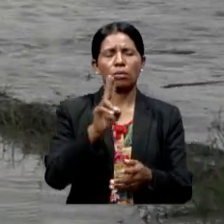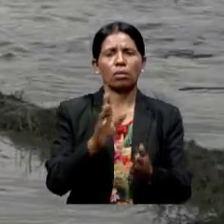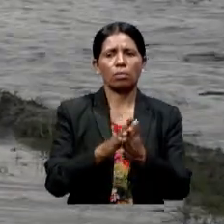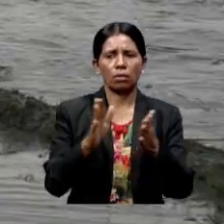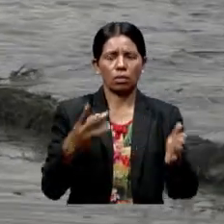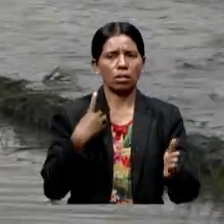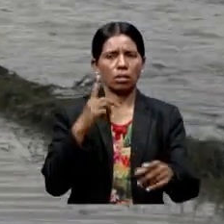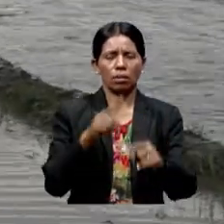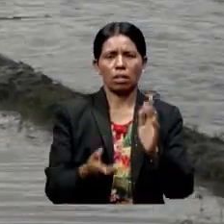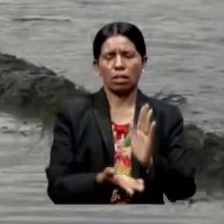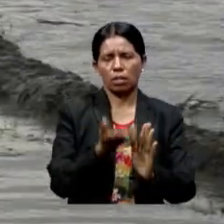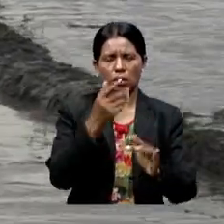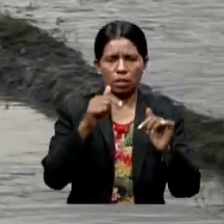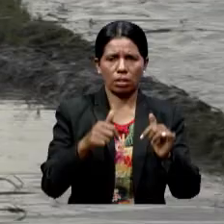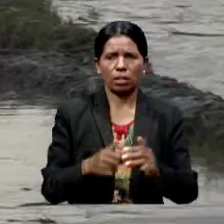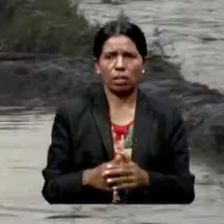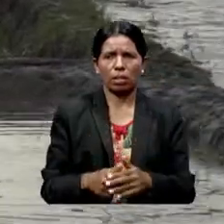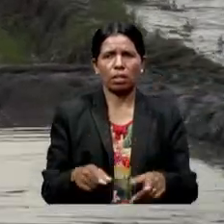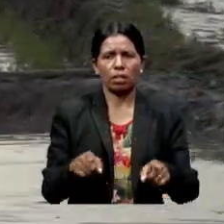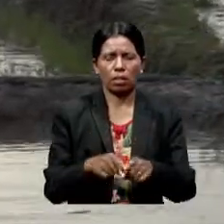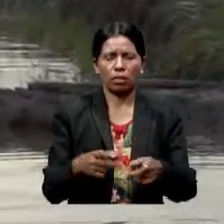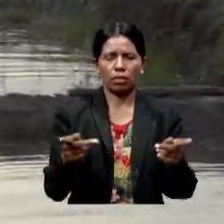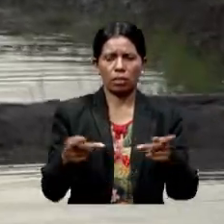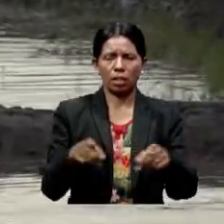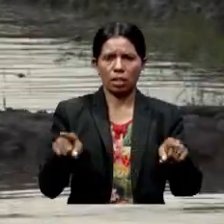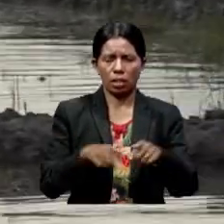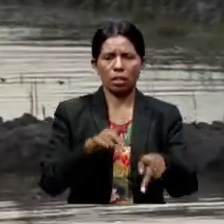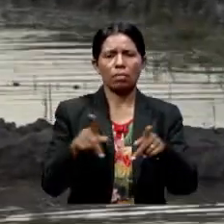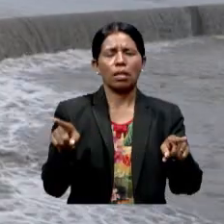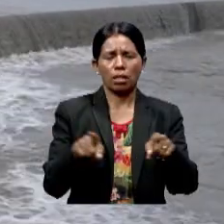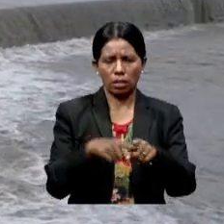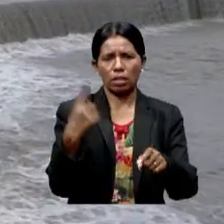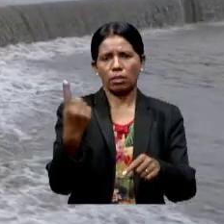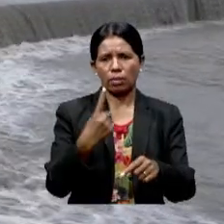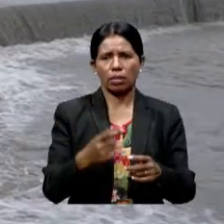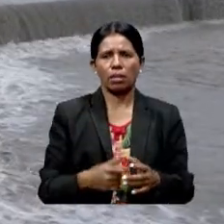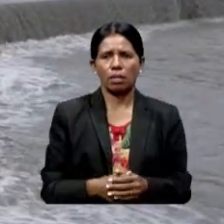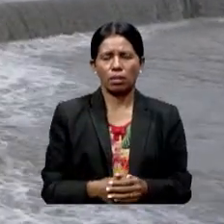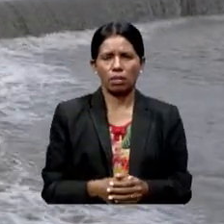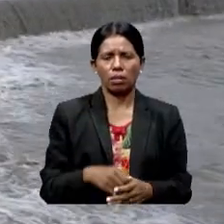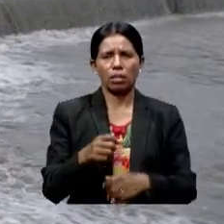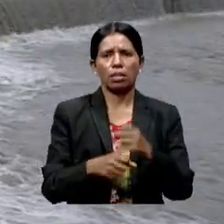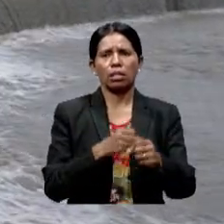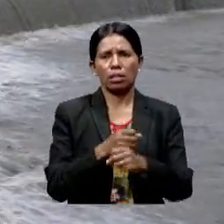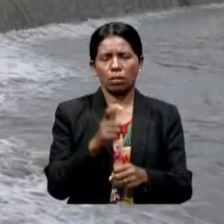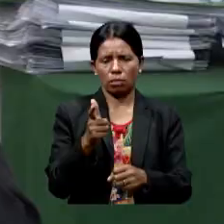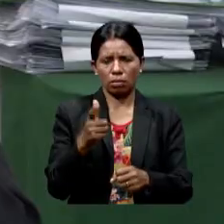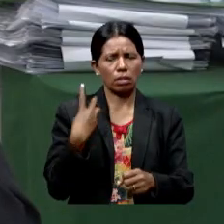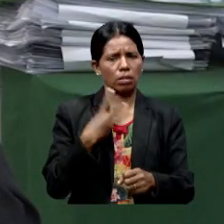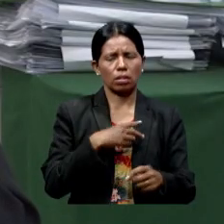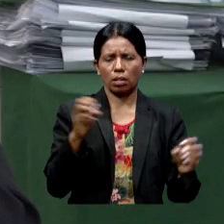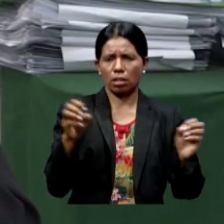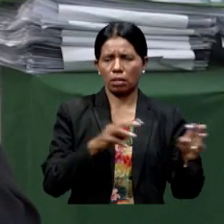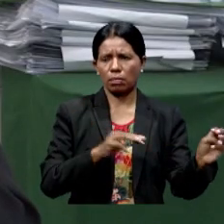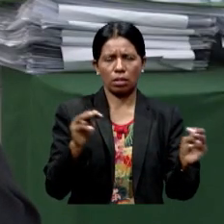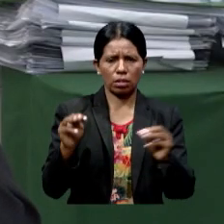né ita rai hanesa na fatin ema hanesa na fatin si uluk me to agora mas 20 anos si tela mudanza parte